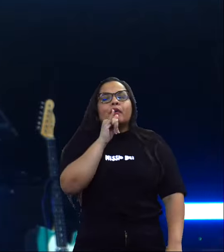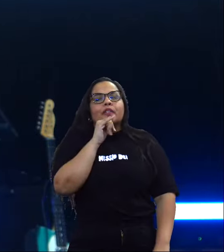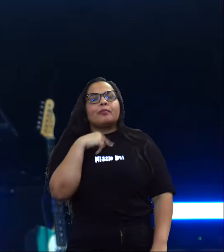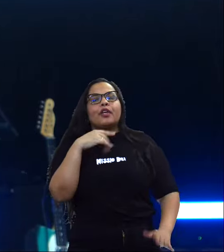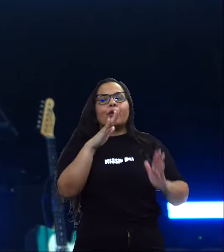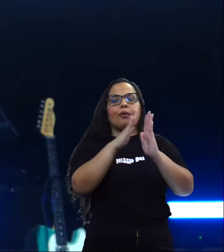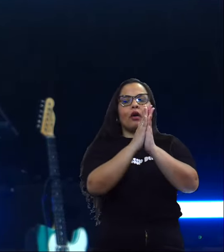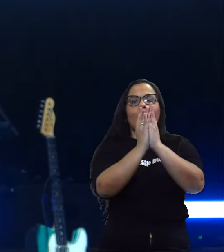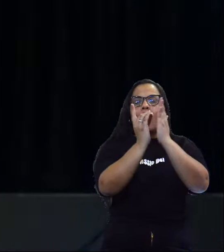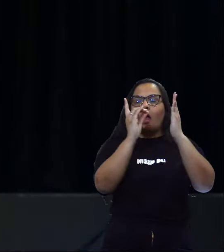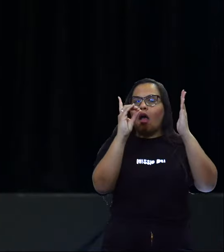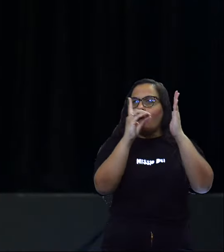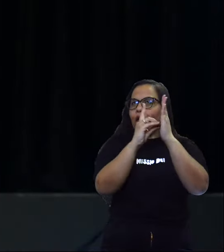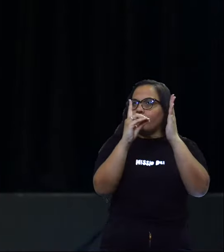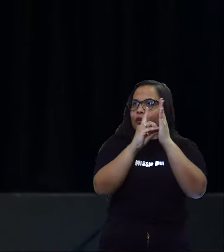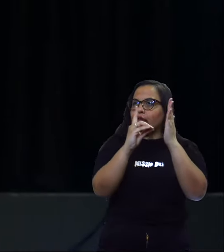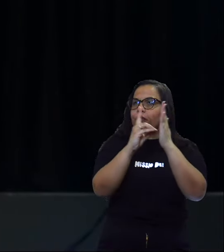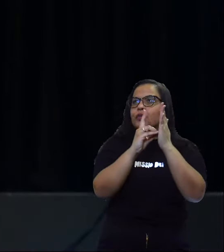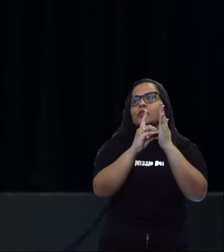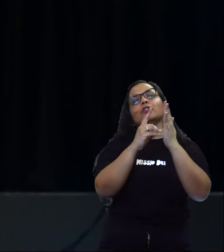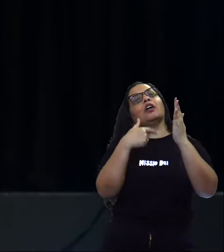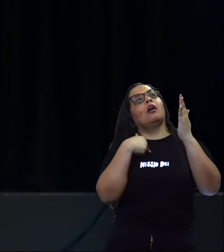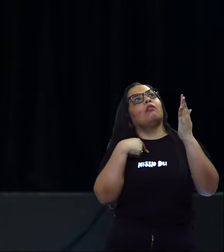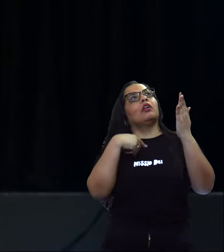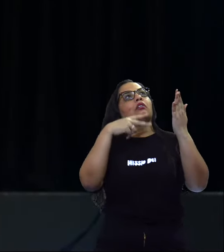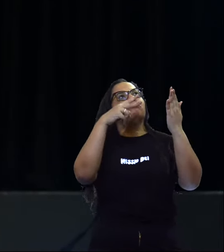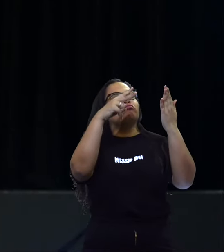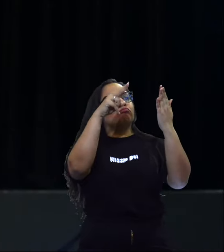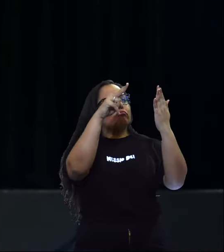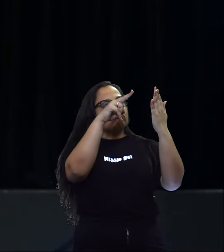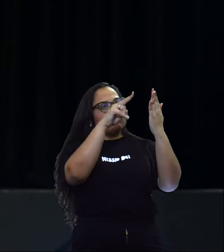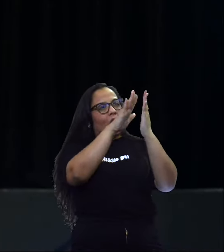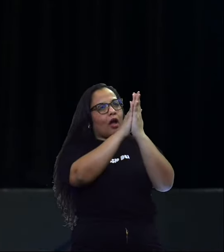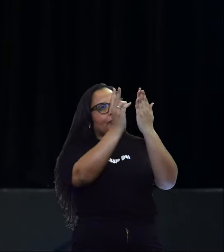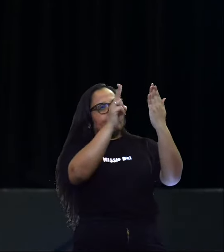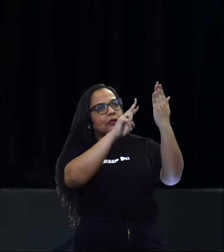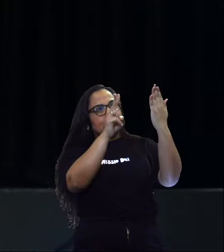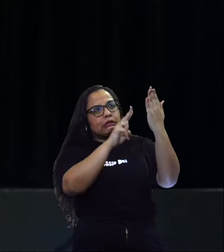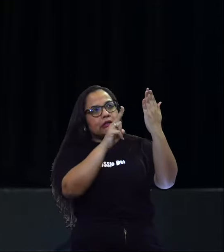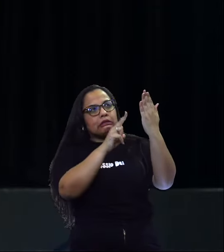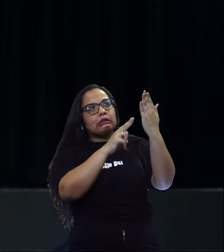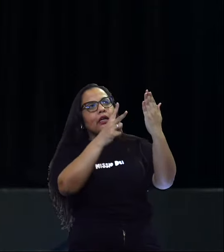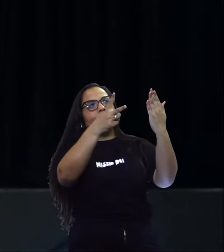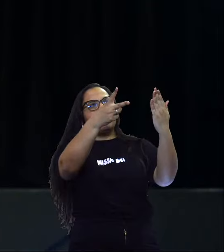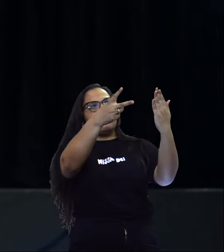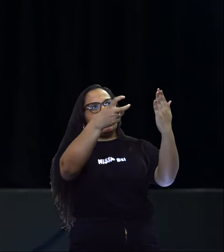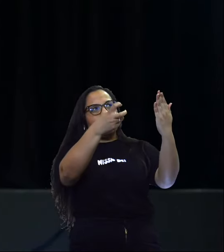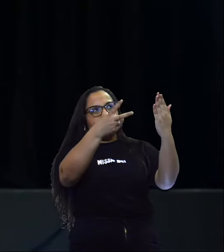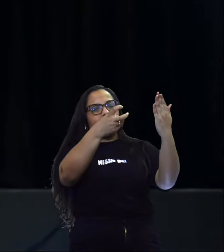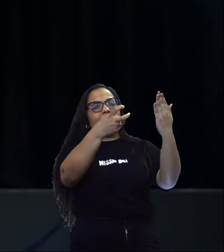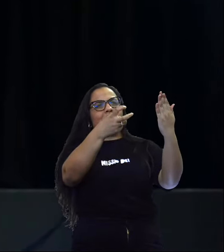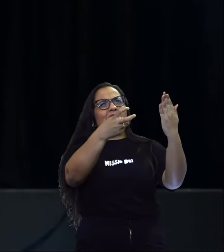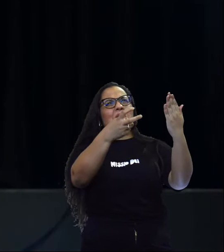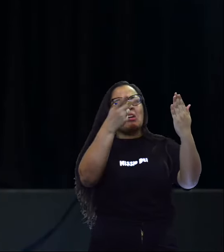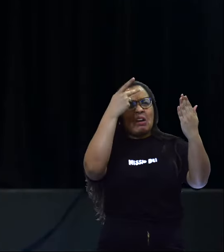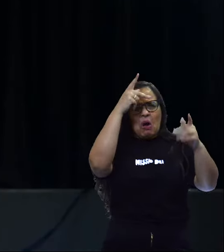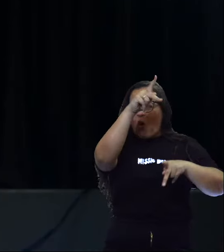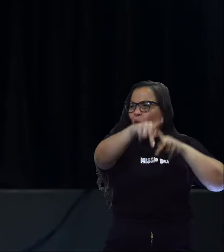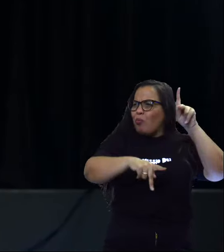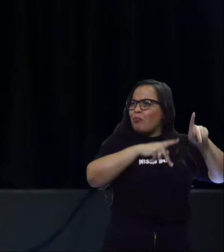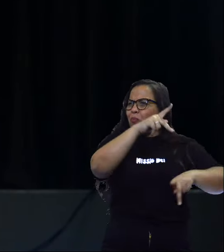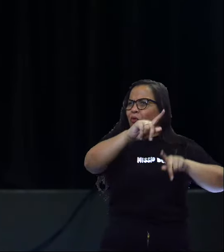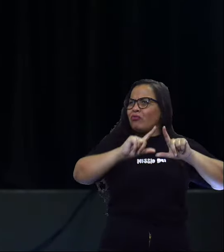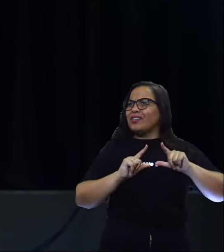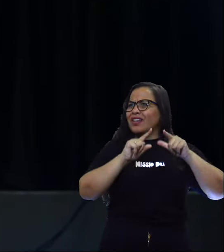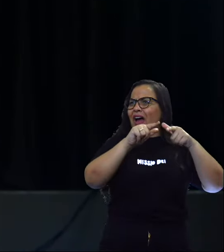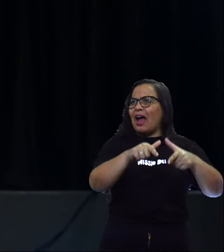entender as situações vividas, mas eu confesso para você que entender um povo que havia visto os milagres, havia visto